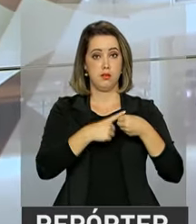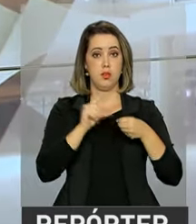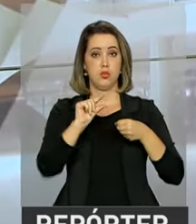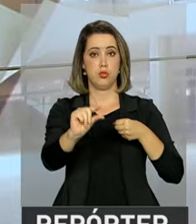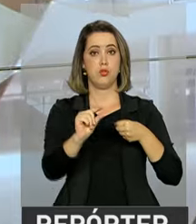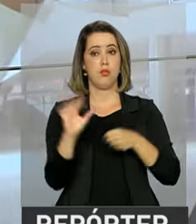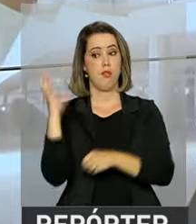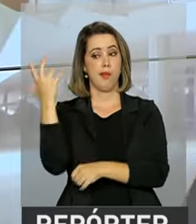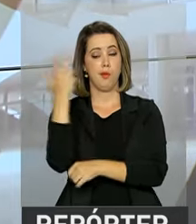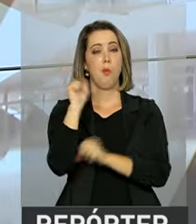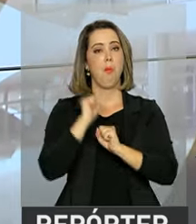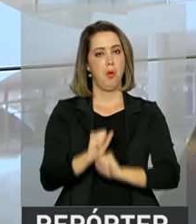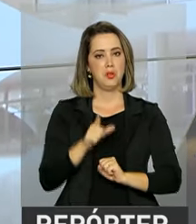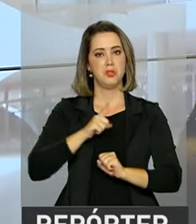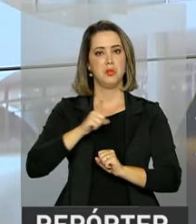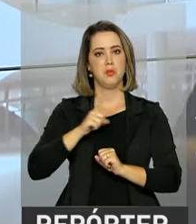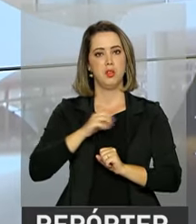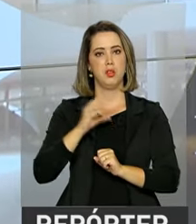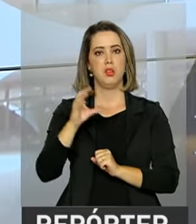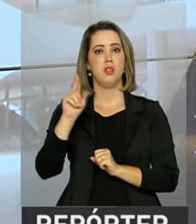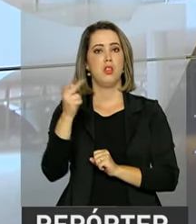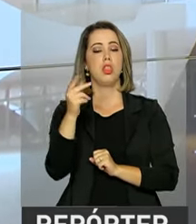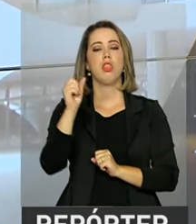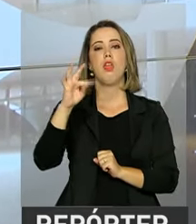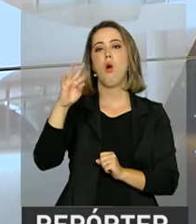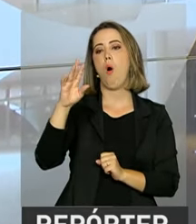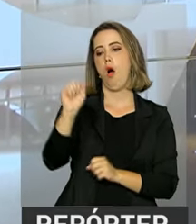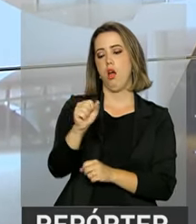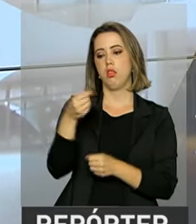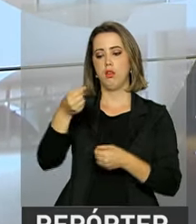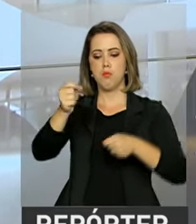cultivar hortas. A agricultura familiar urbana vem